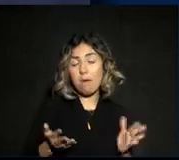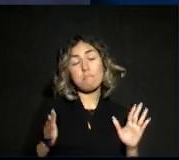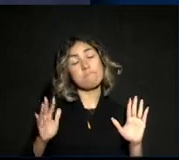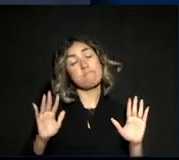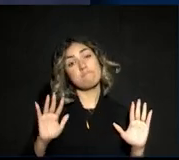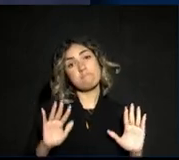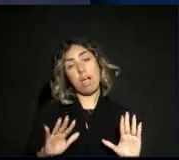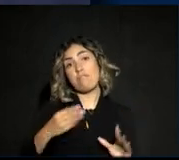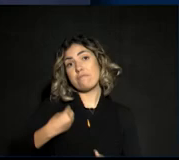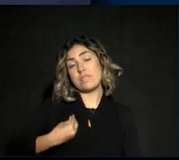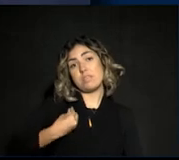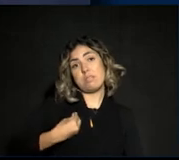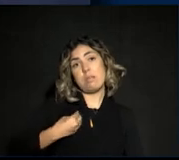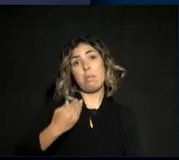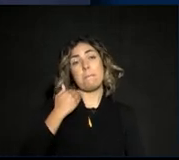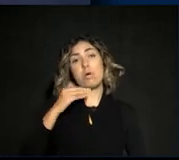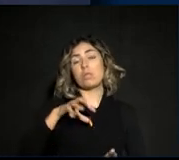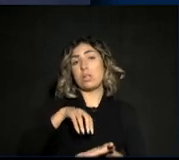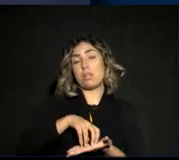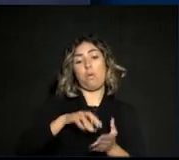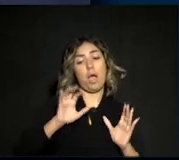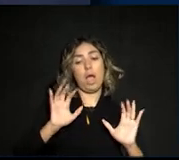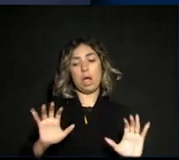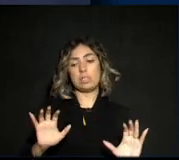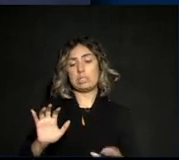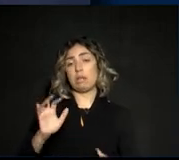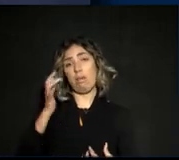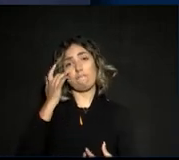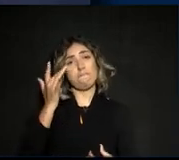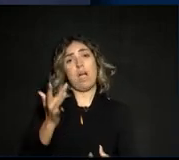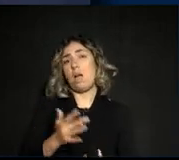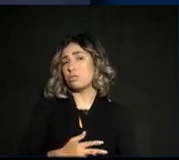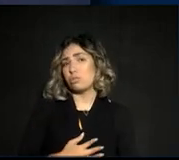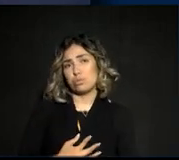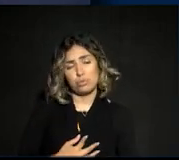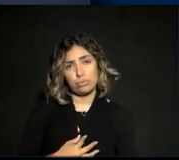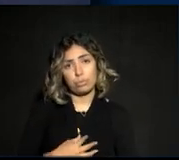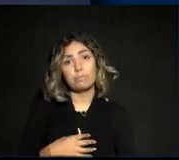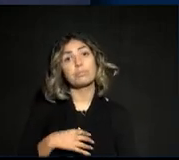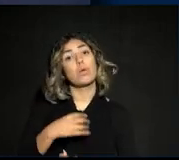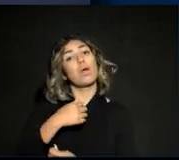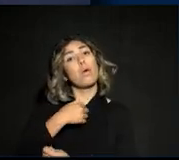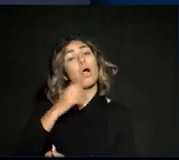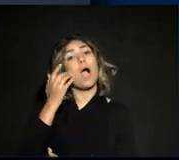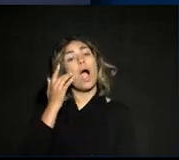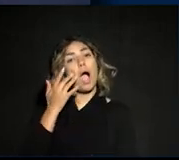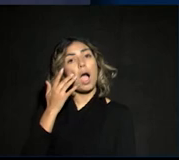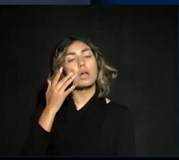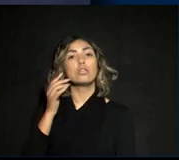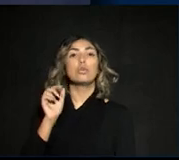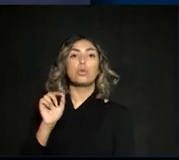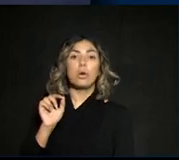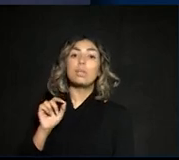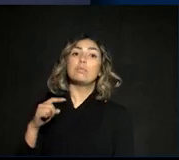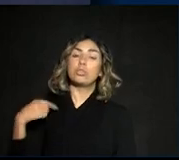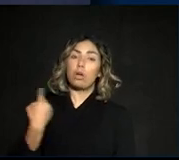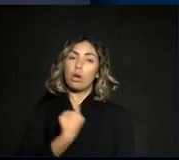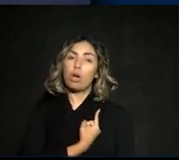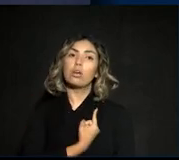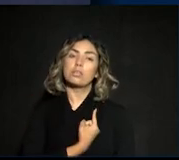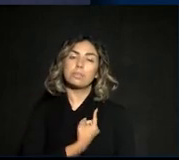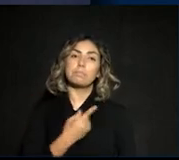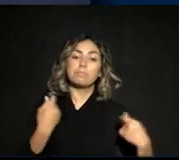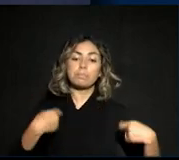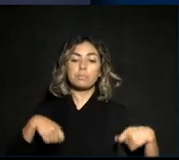de banqueiro central é assim mesmo, é difícil. Não é? O que eu não acho é que a gente deva, não é isso,